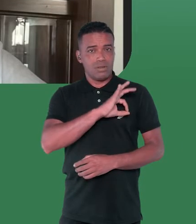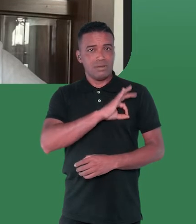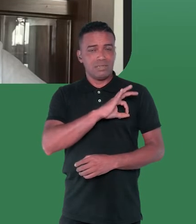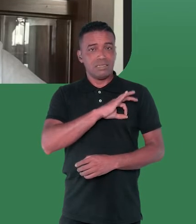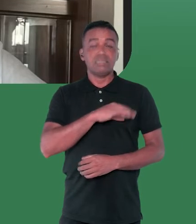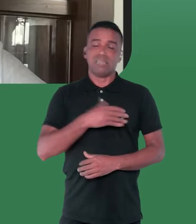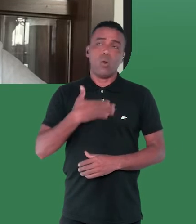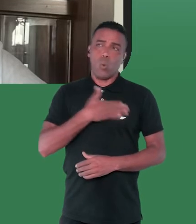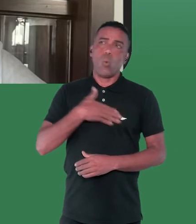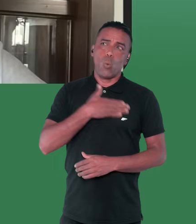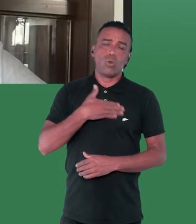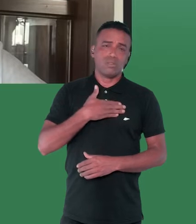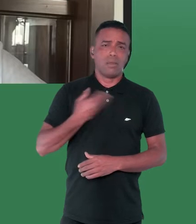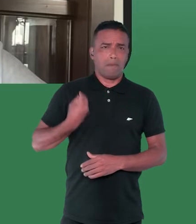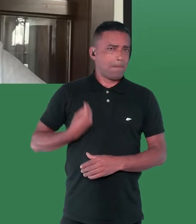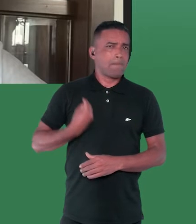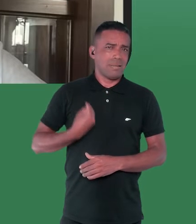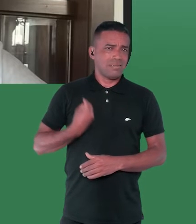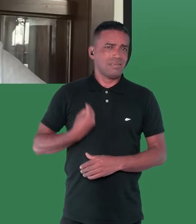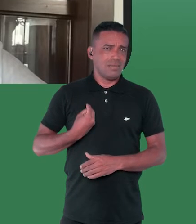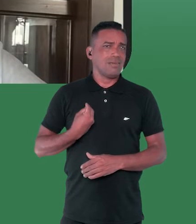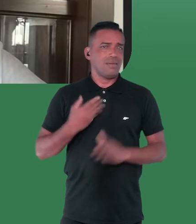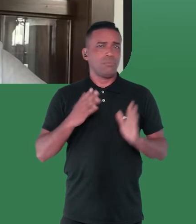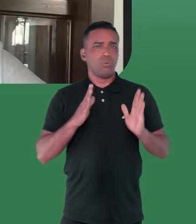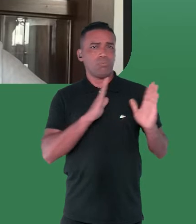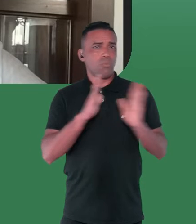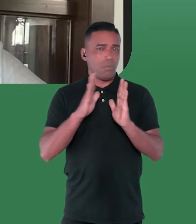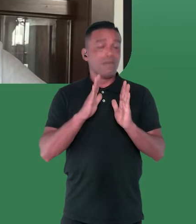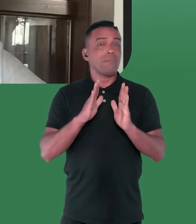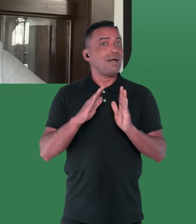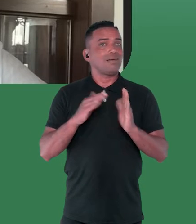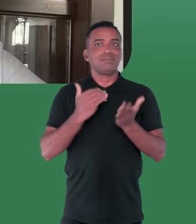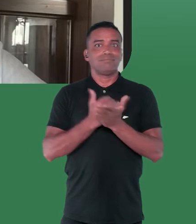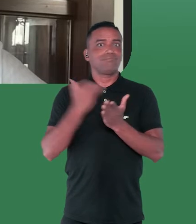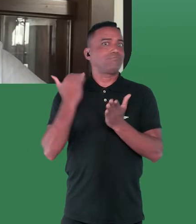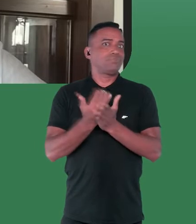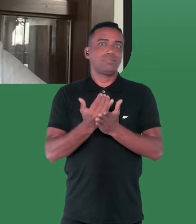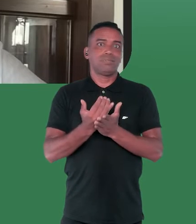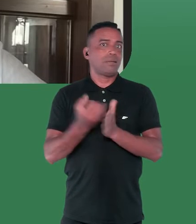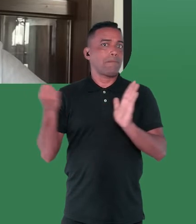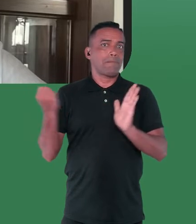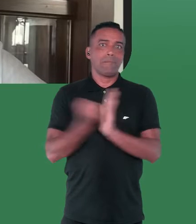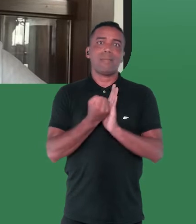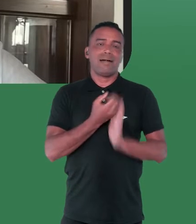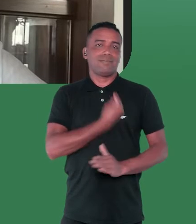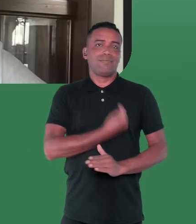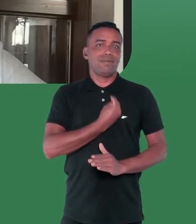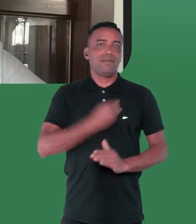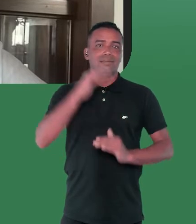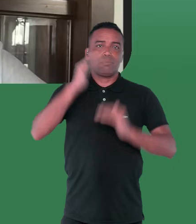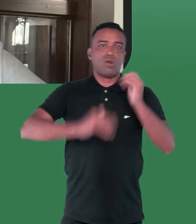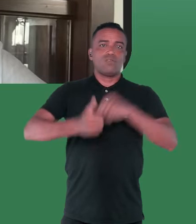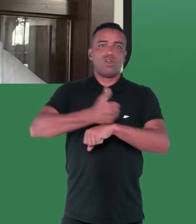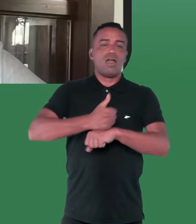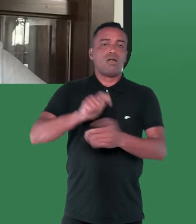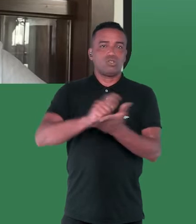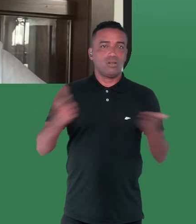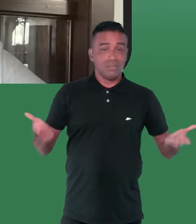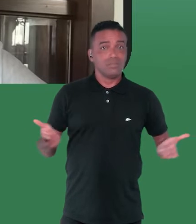até que ainda participo do noticiário policial, mas eu considero essencial na vida do jornalista. Eu acho que todo mundo deveria passar um tempo